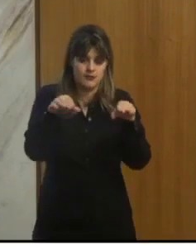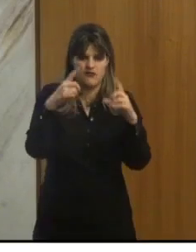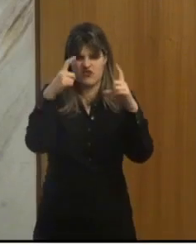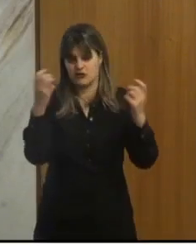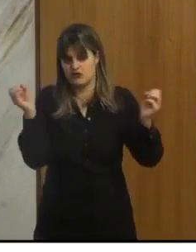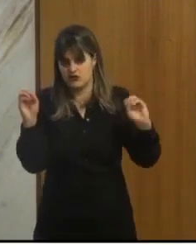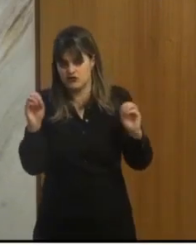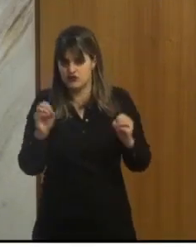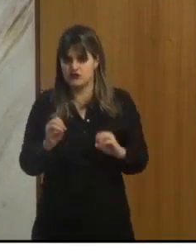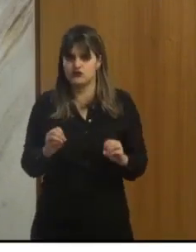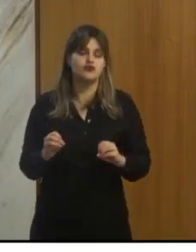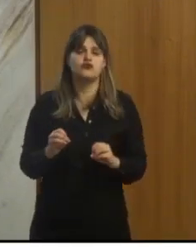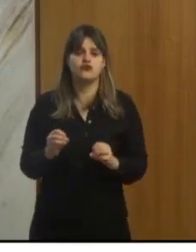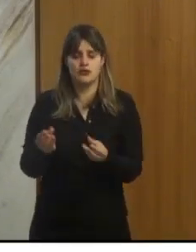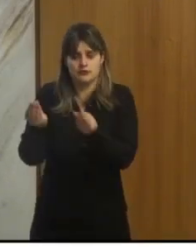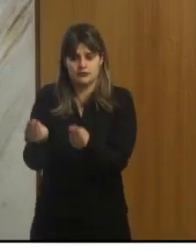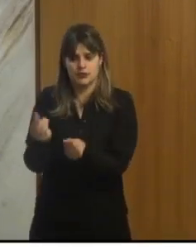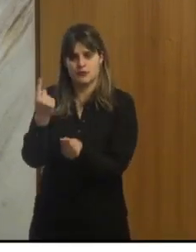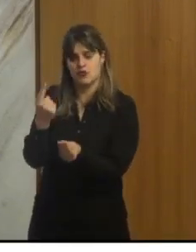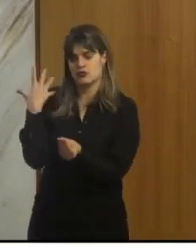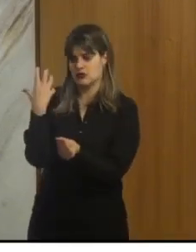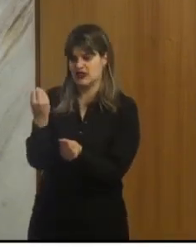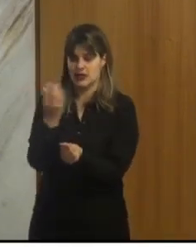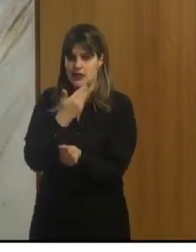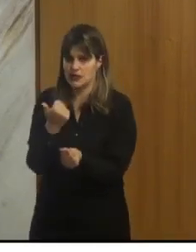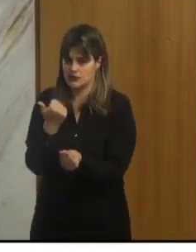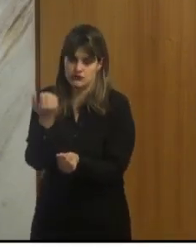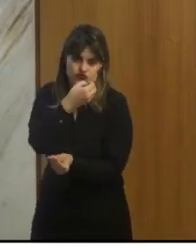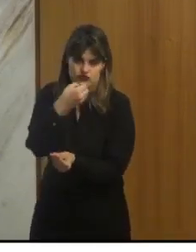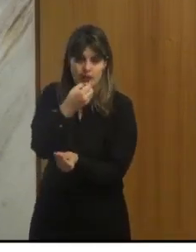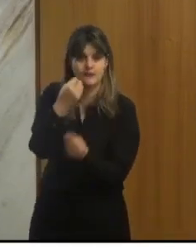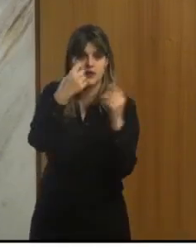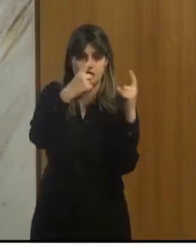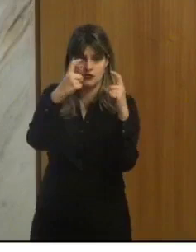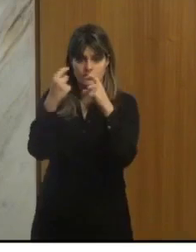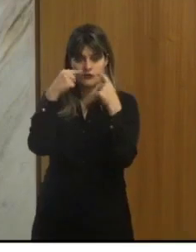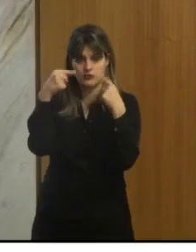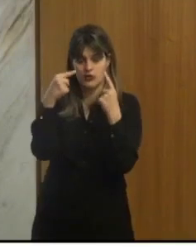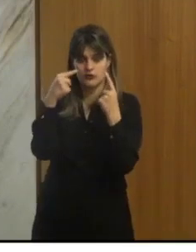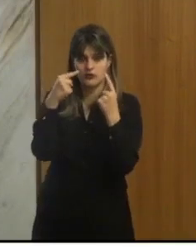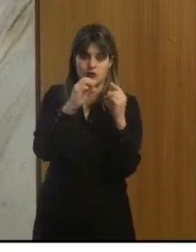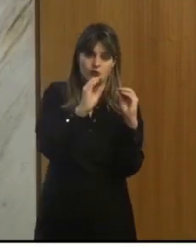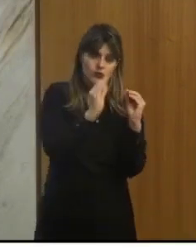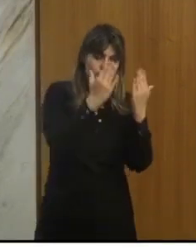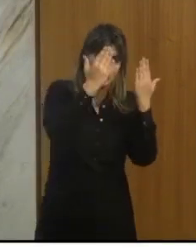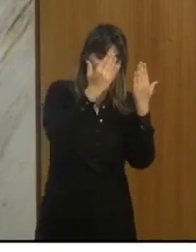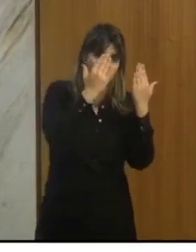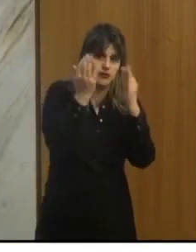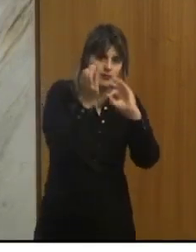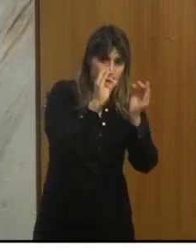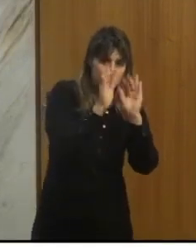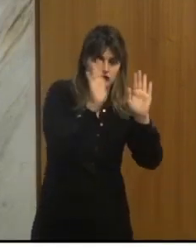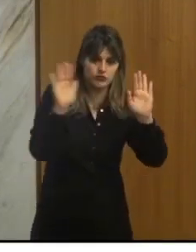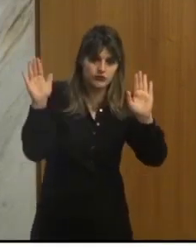fotografia, um púlpito renascentista lindíssimo, que também não está. As fotografias que revelam o início, os primeiros momentos desta